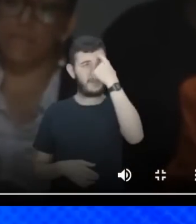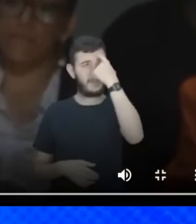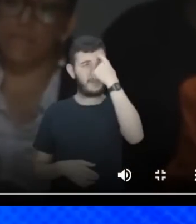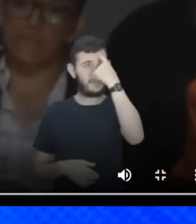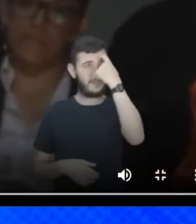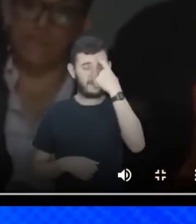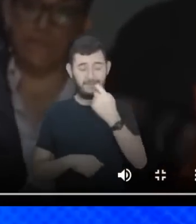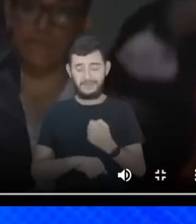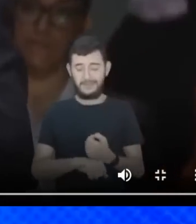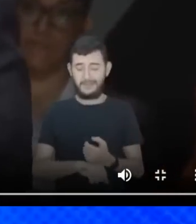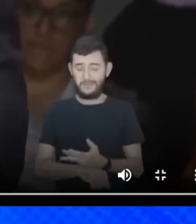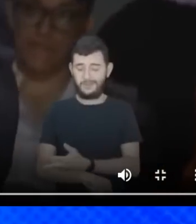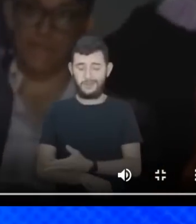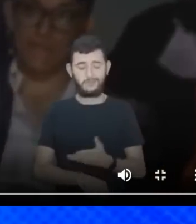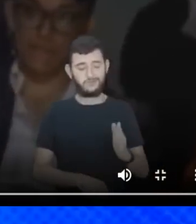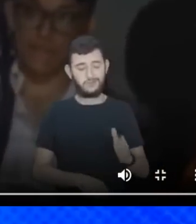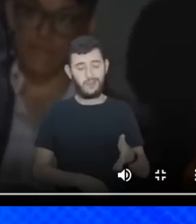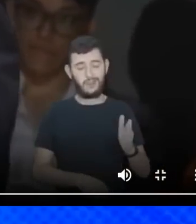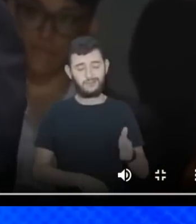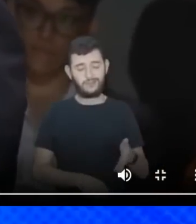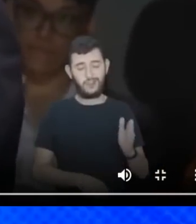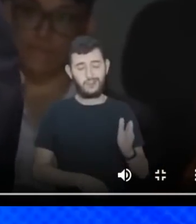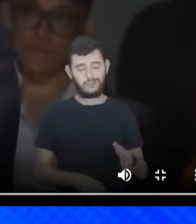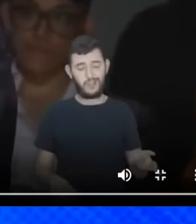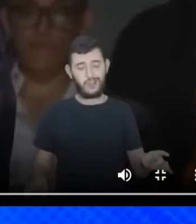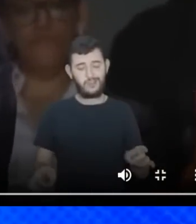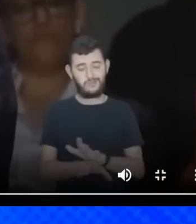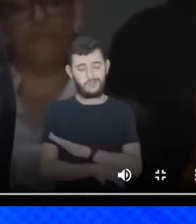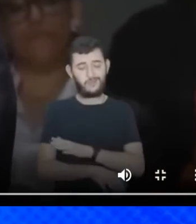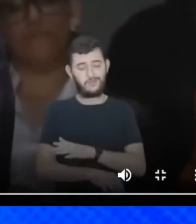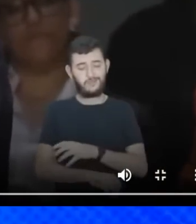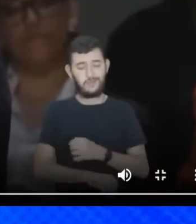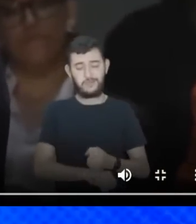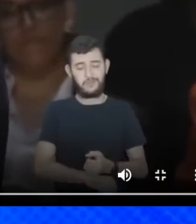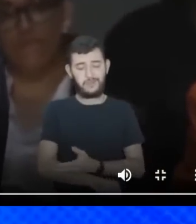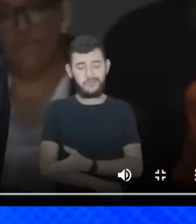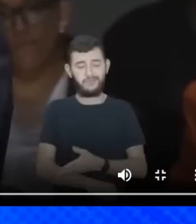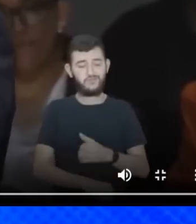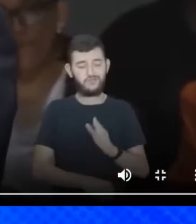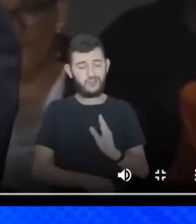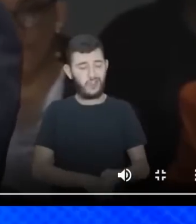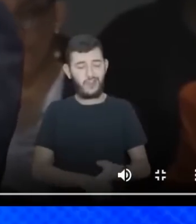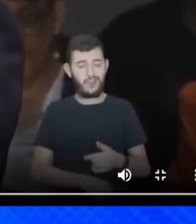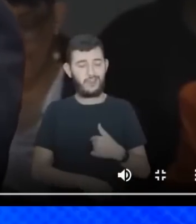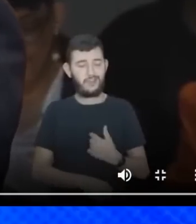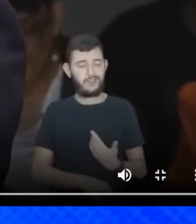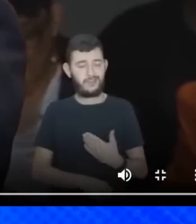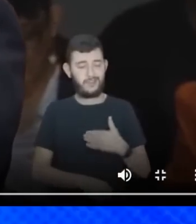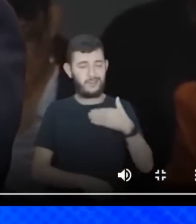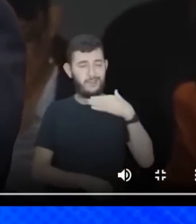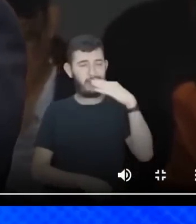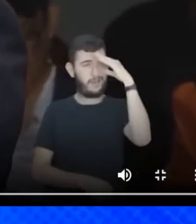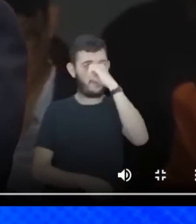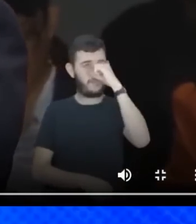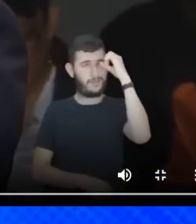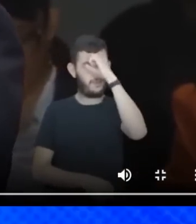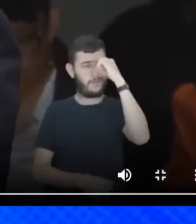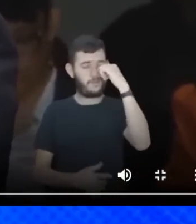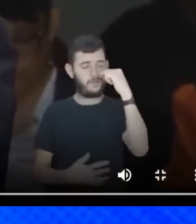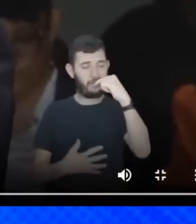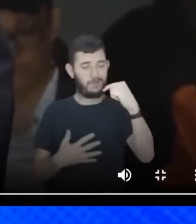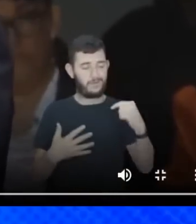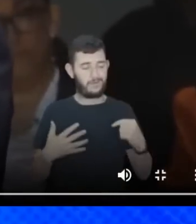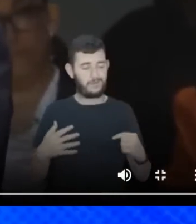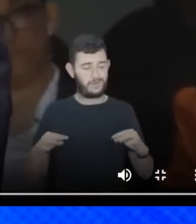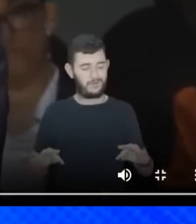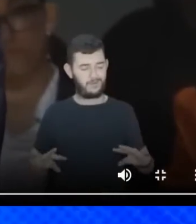ó. Que a gente pensa que já aprendeu tudo que deveria ter aprendido e a gente descobre que a